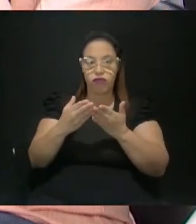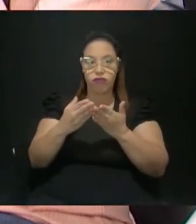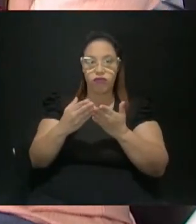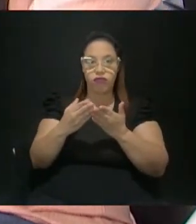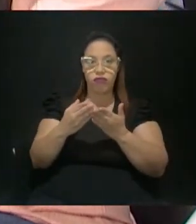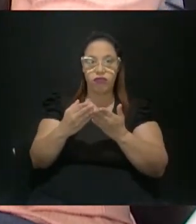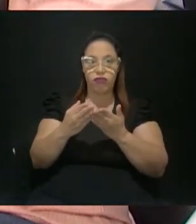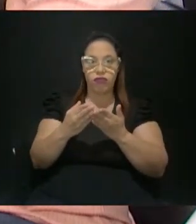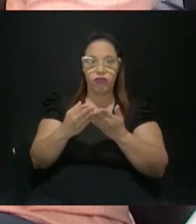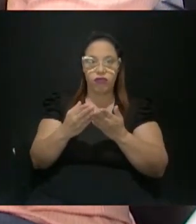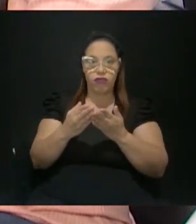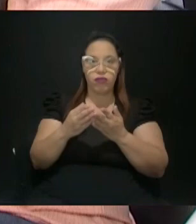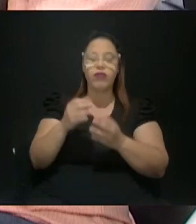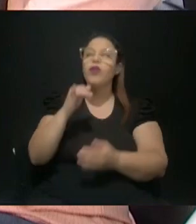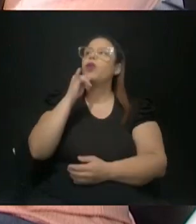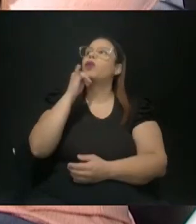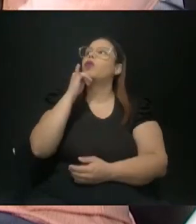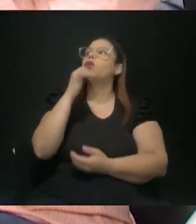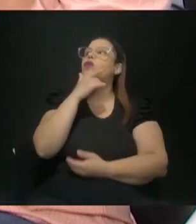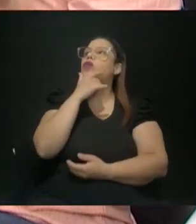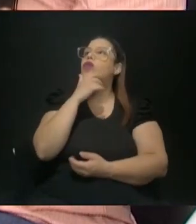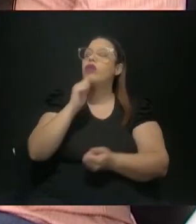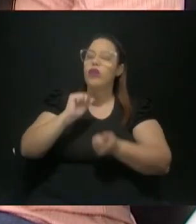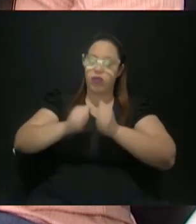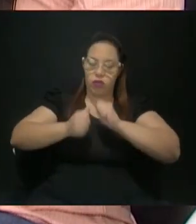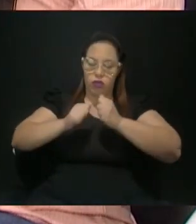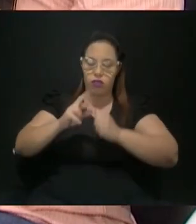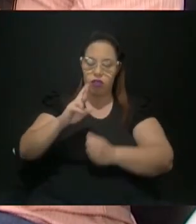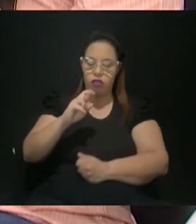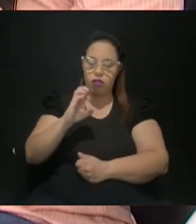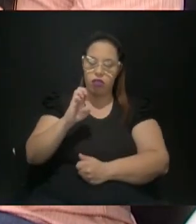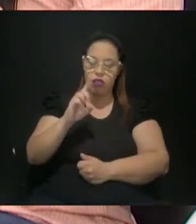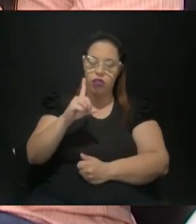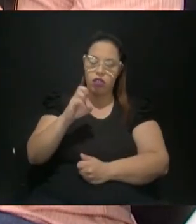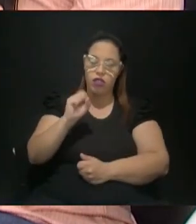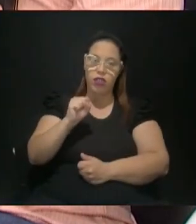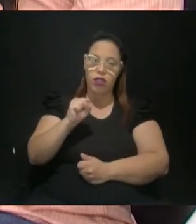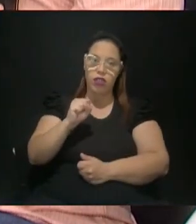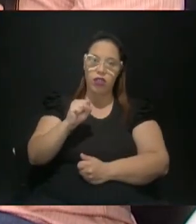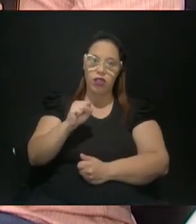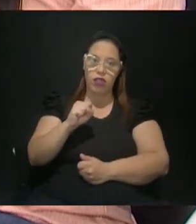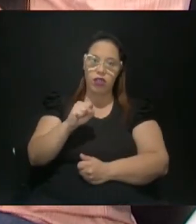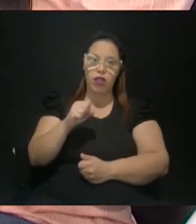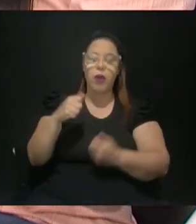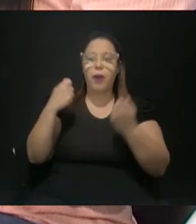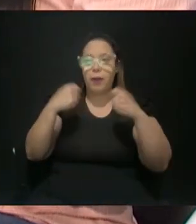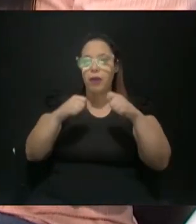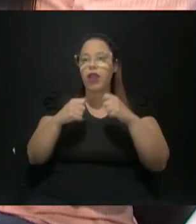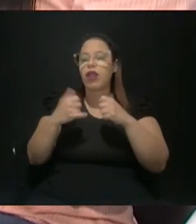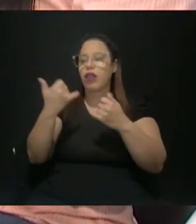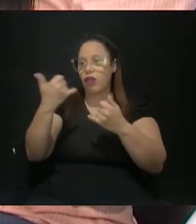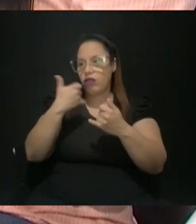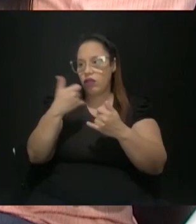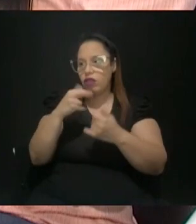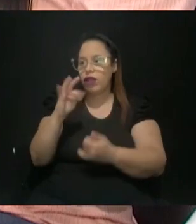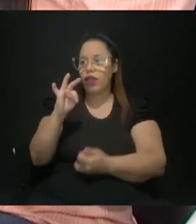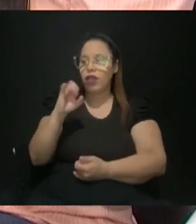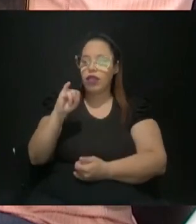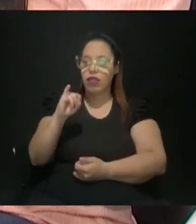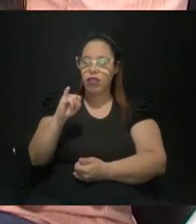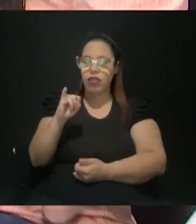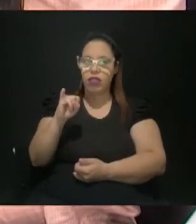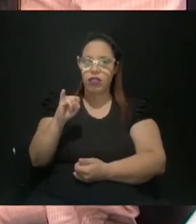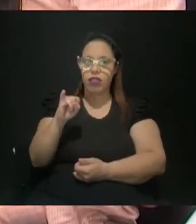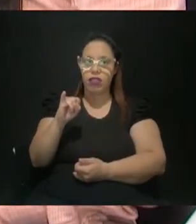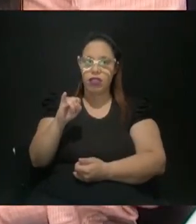exemplo, o administrador de redes precisa de ter aqui aquela informação de tecnologia da informação. Isso, e